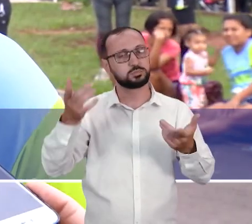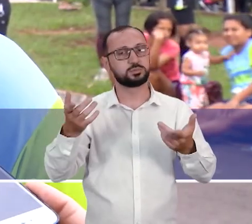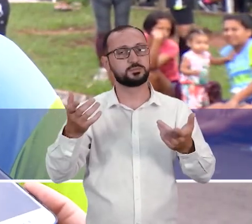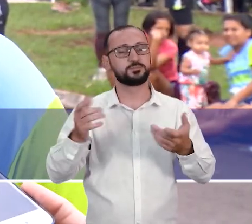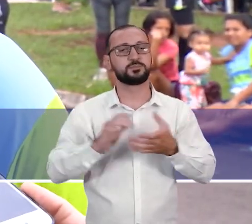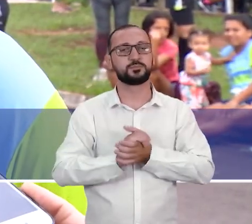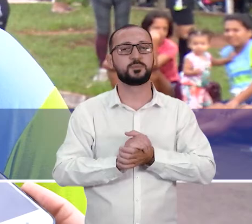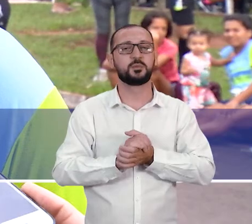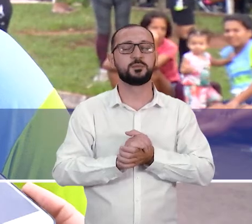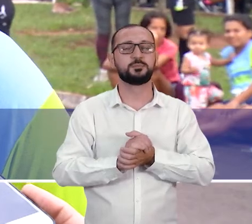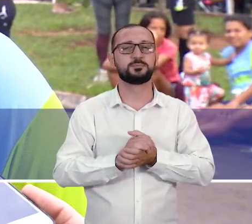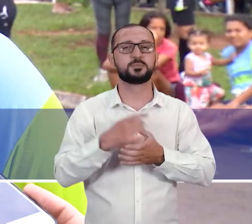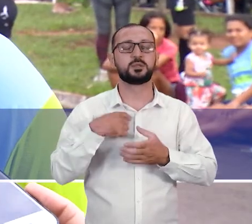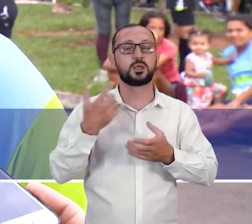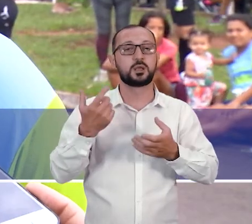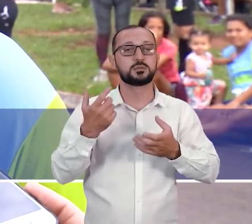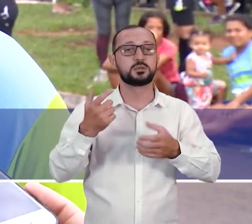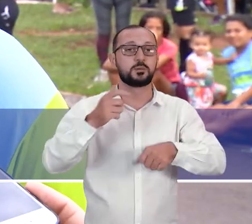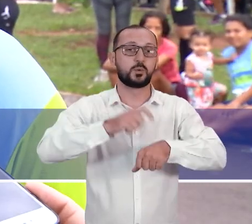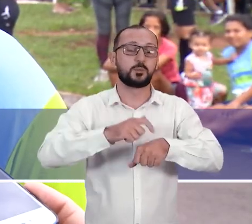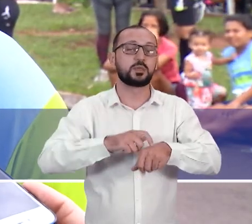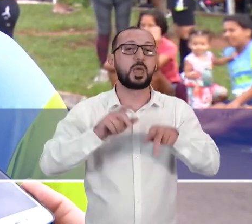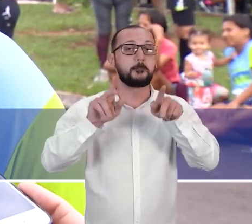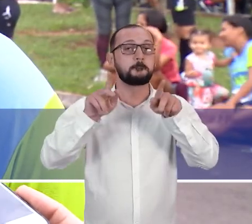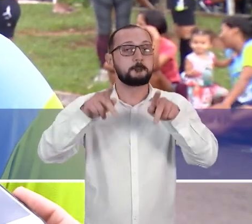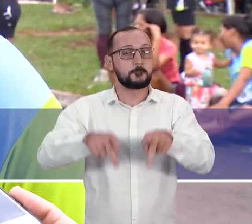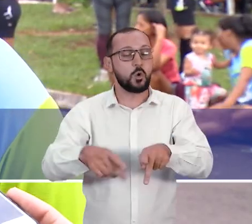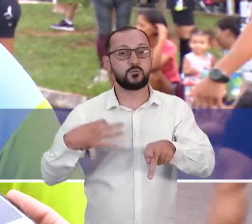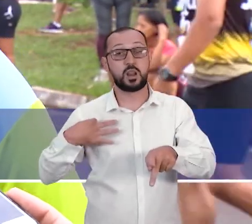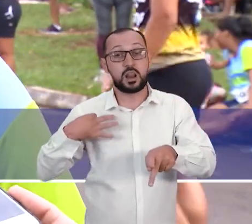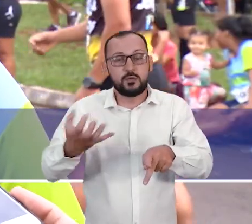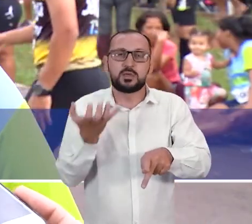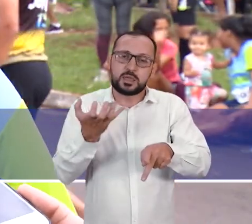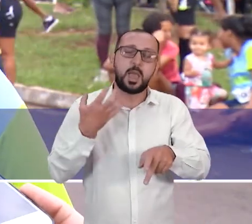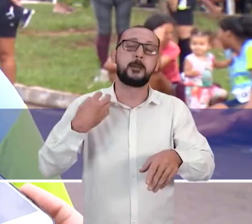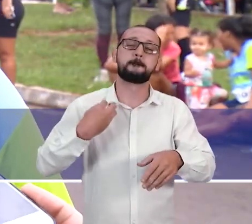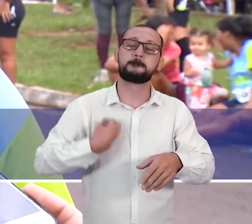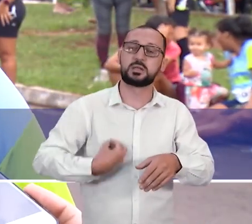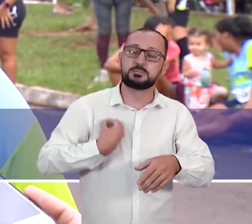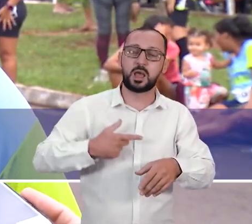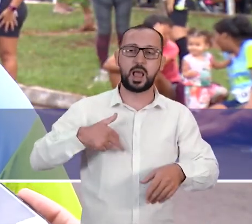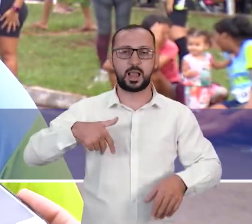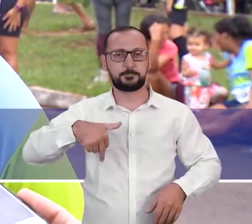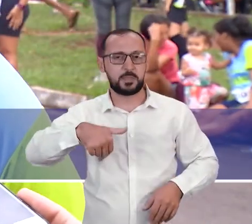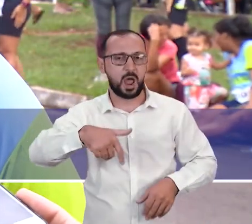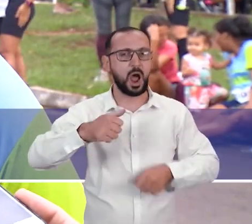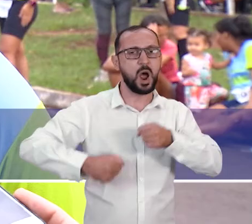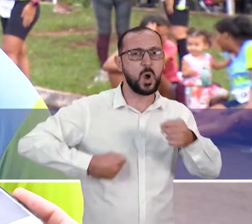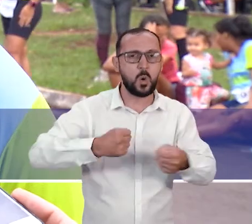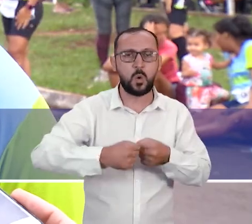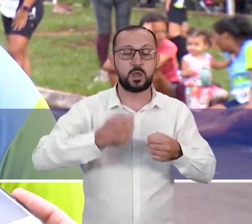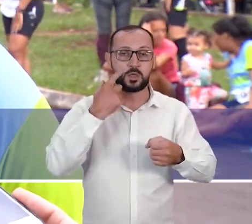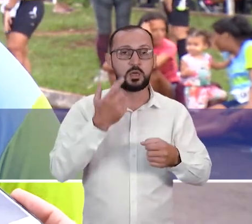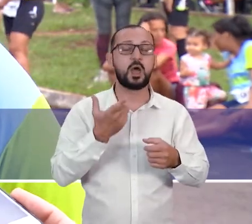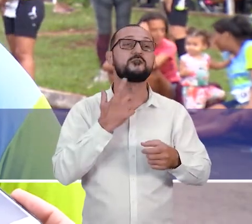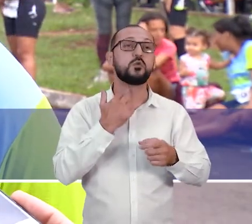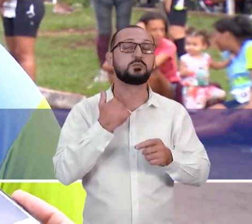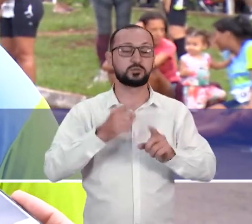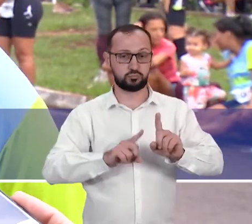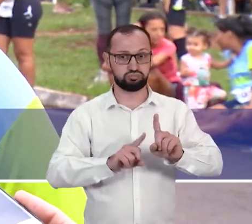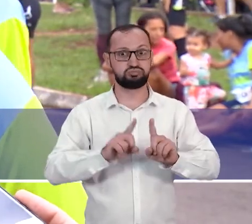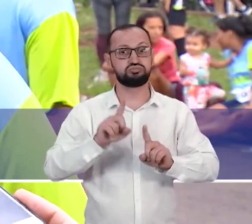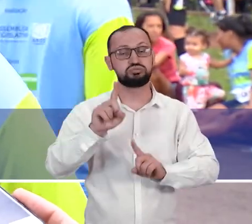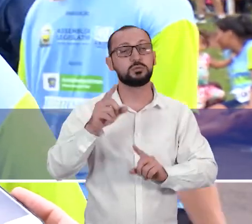cada dia e essa disponibilidade da população em fazer atividade física, em caminhar, está